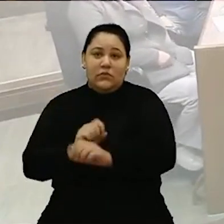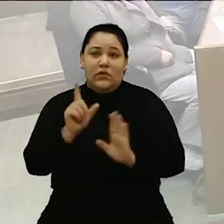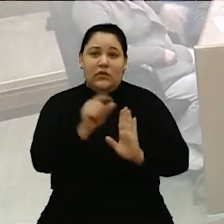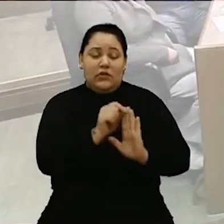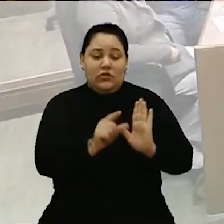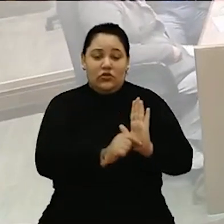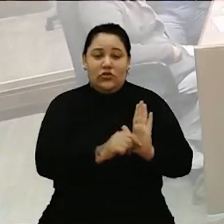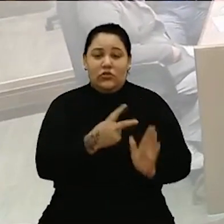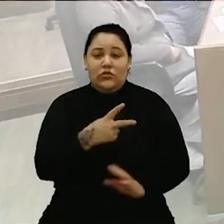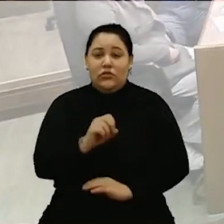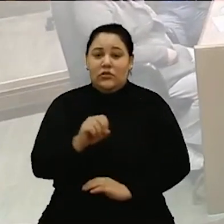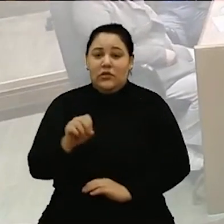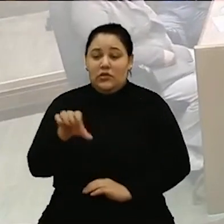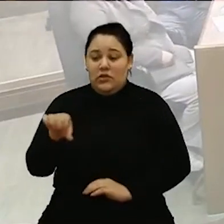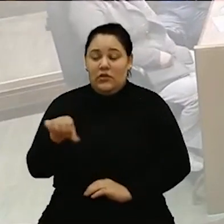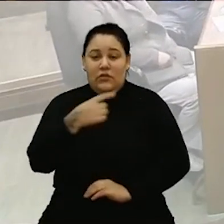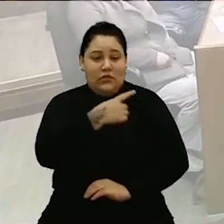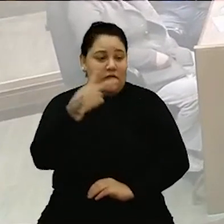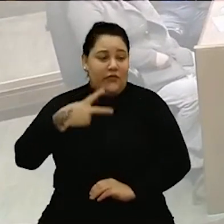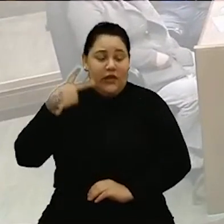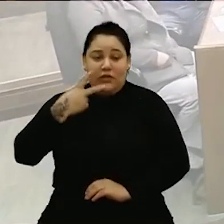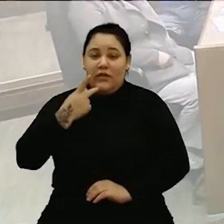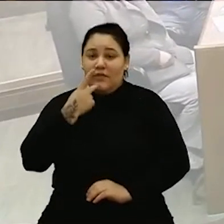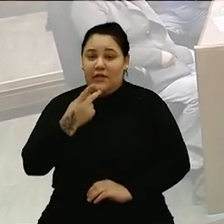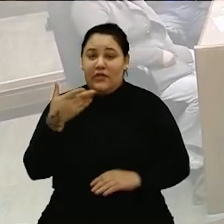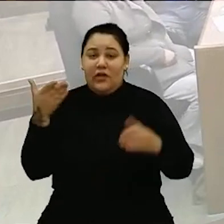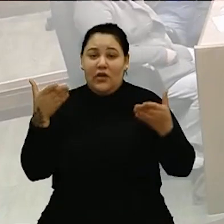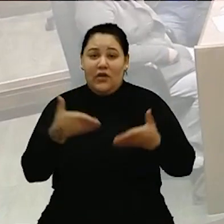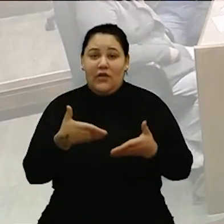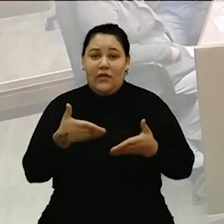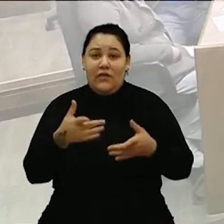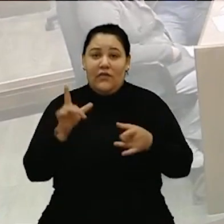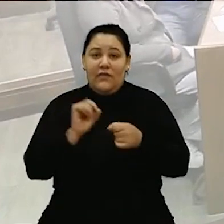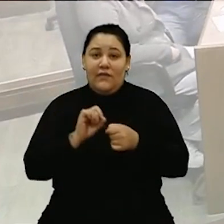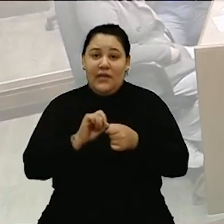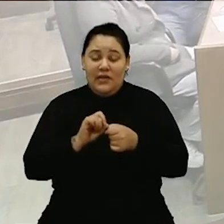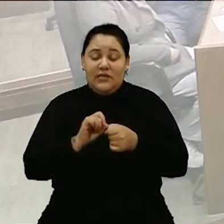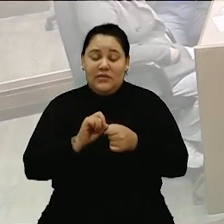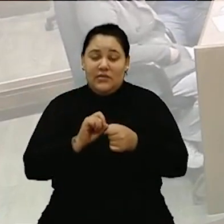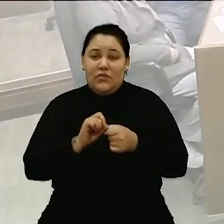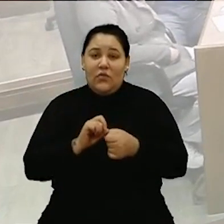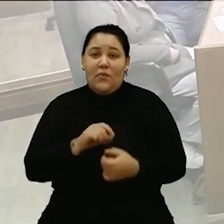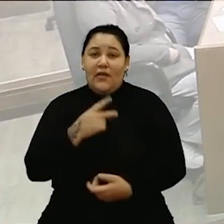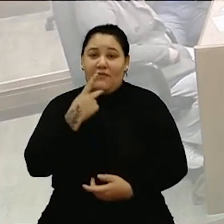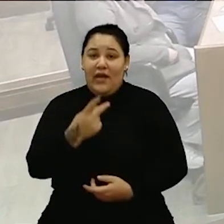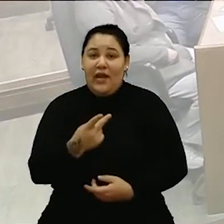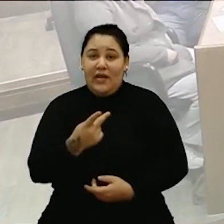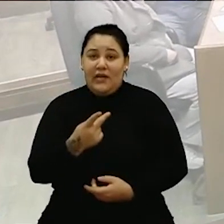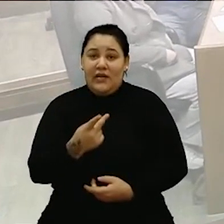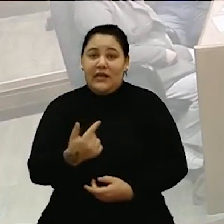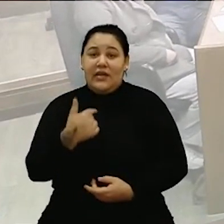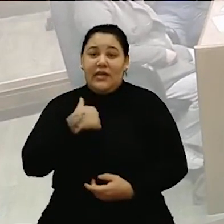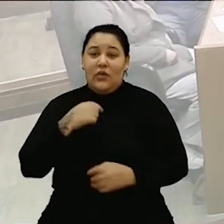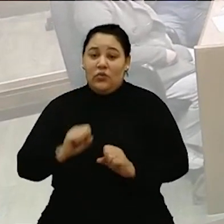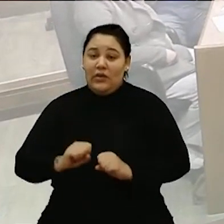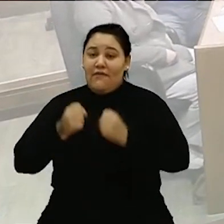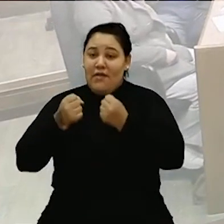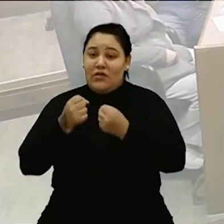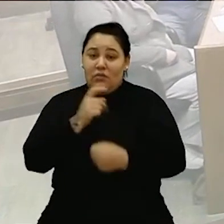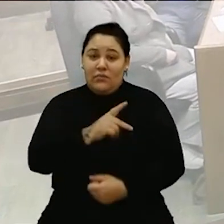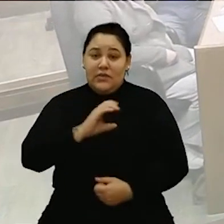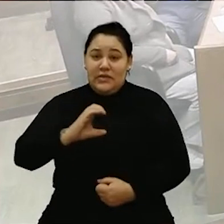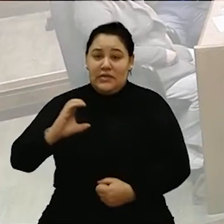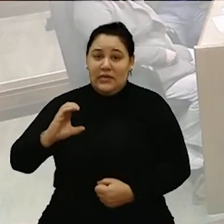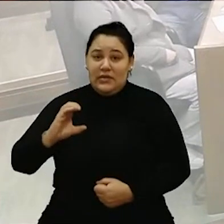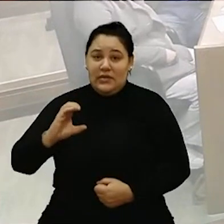209, presidente, o vereador que está com a palavra declarando seu voto fez aqui uma afirmação que eu defendo o PCC. Gostaria que o